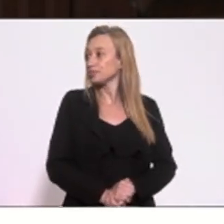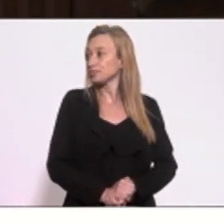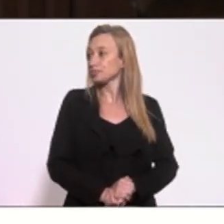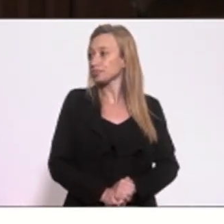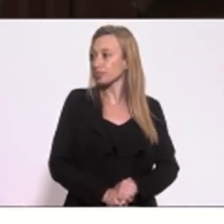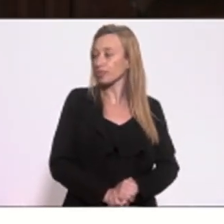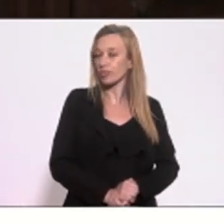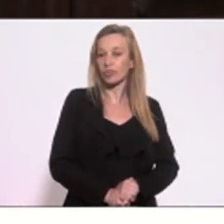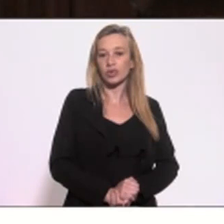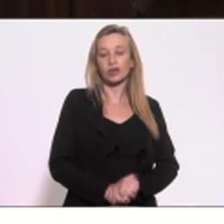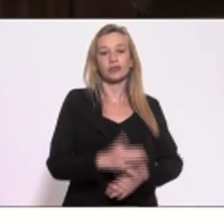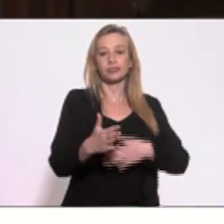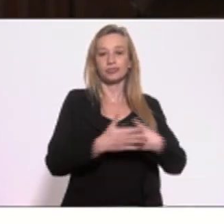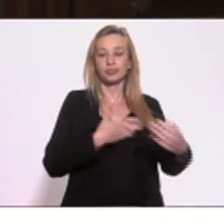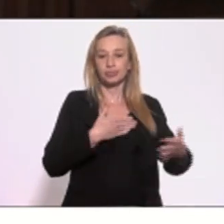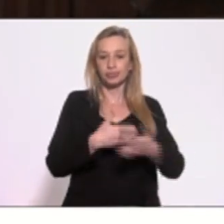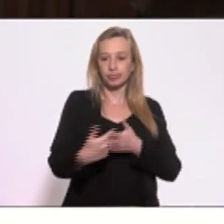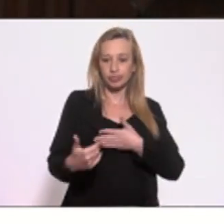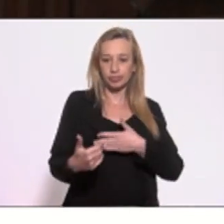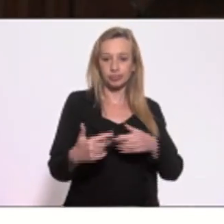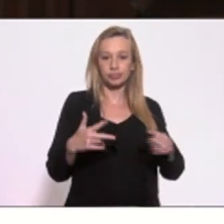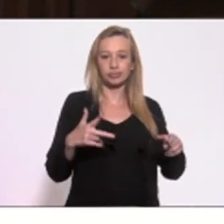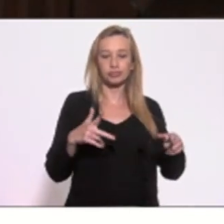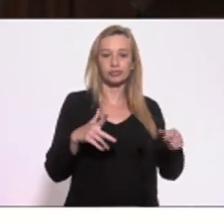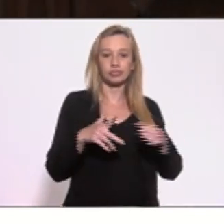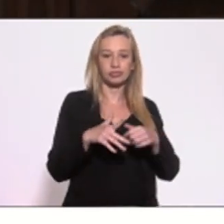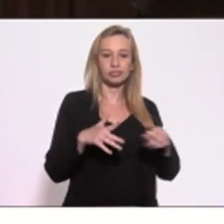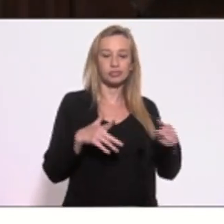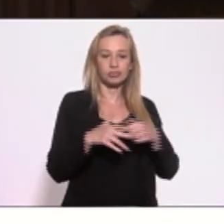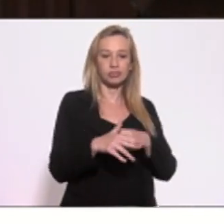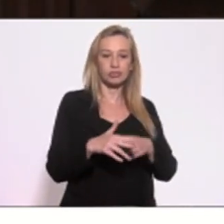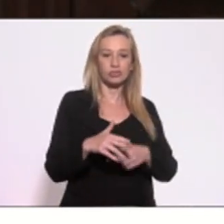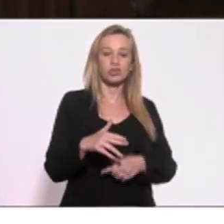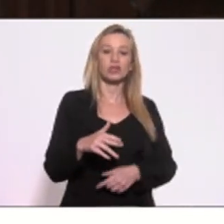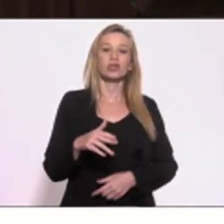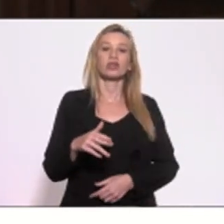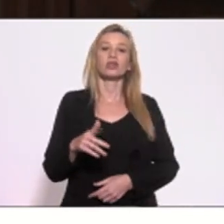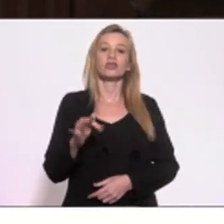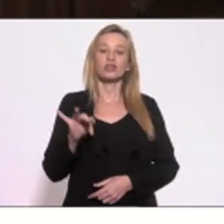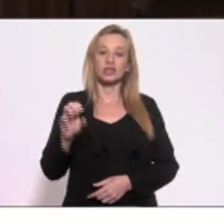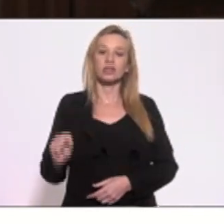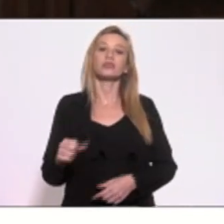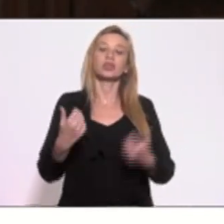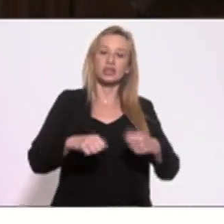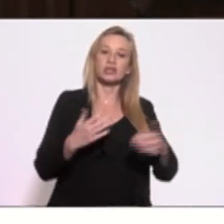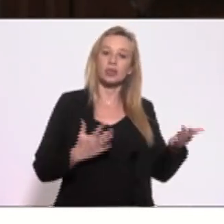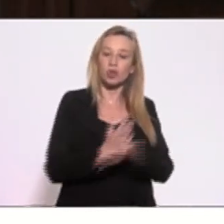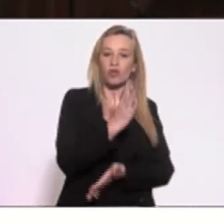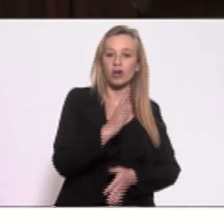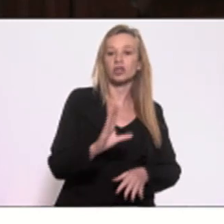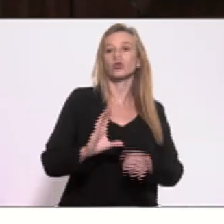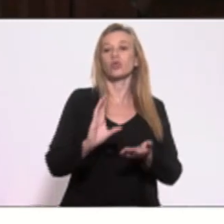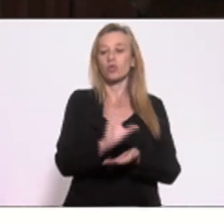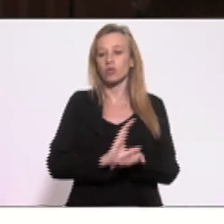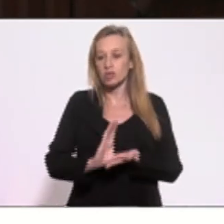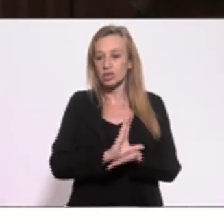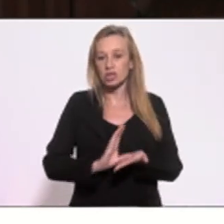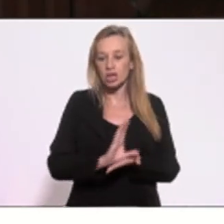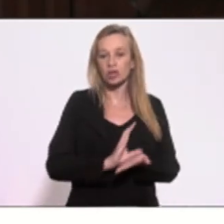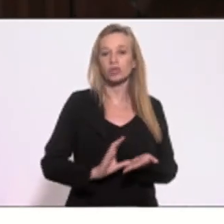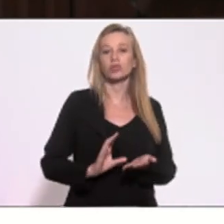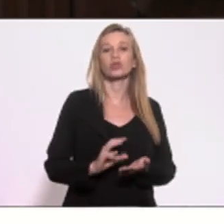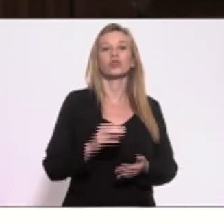dizendo que qualquer intervenção física teria que ser previamente aprovada pelo Conselho Municipal de